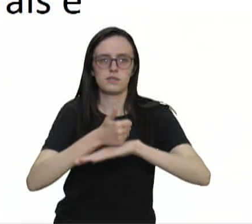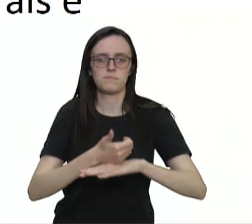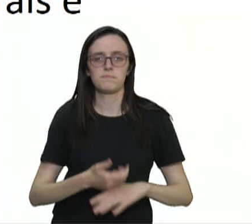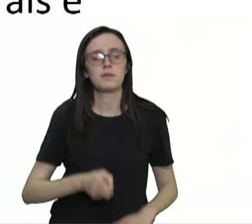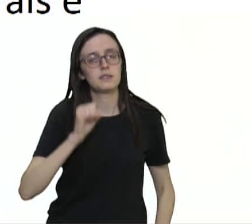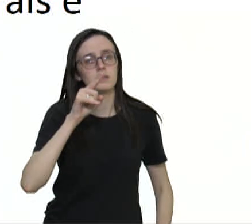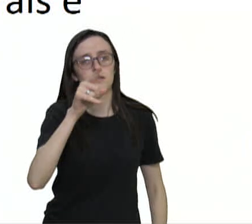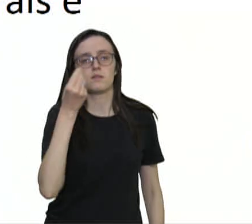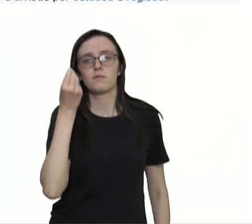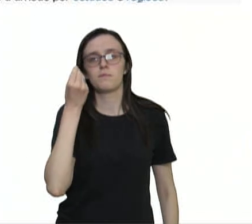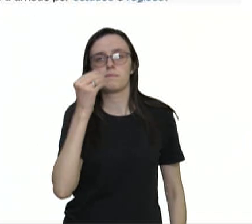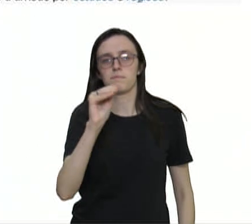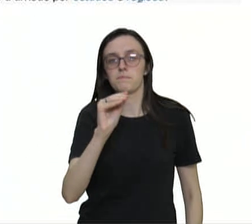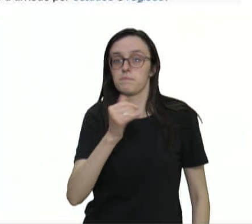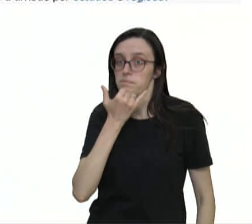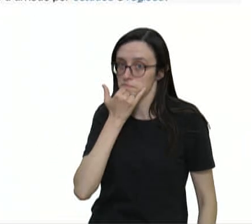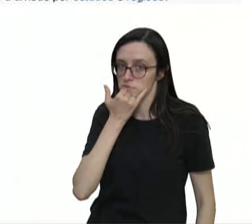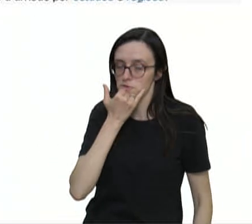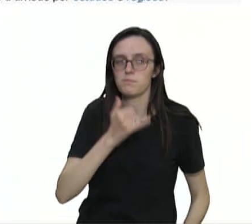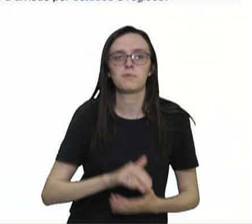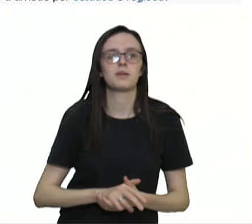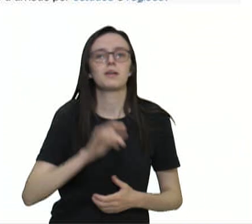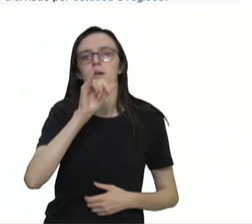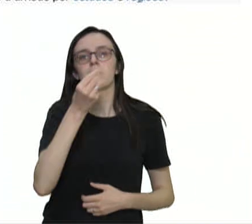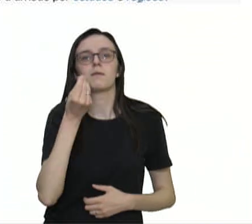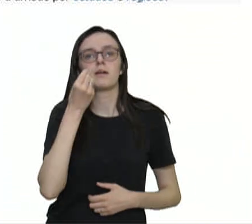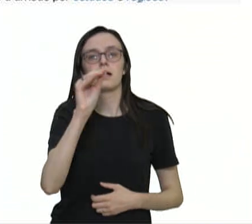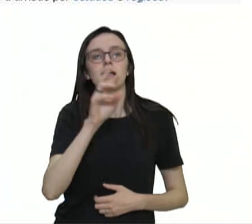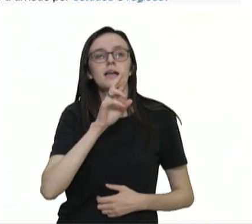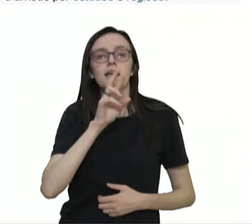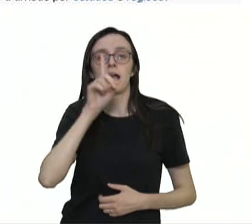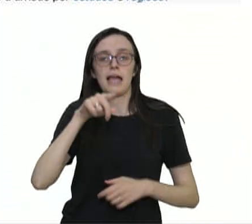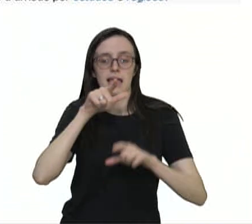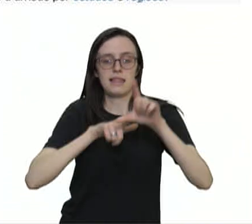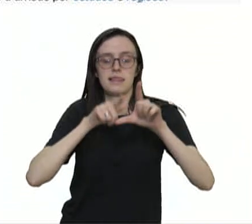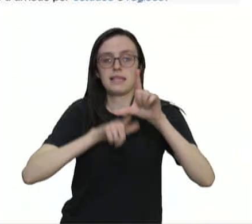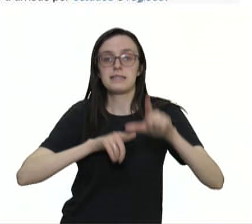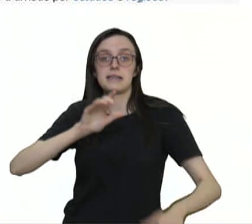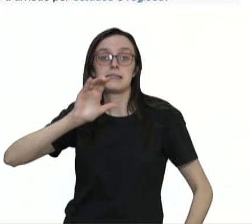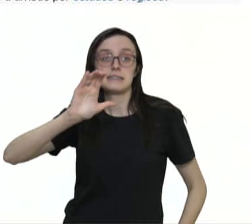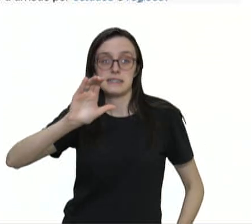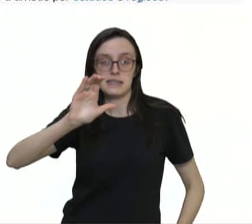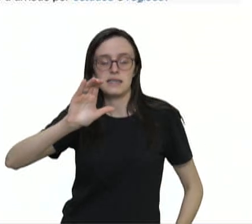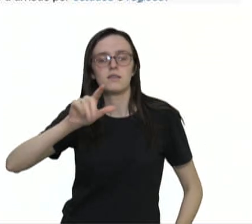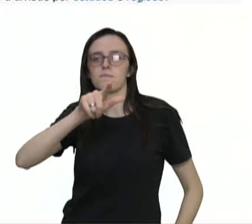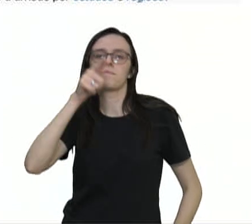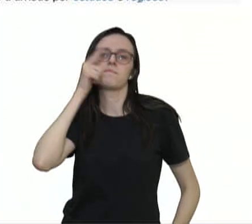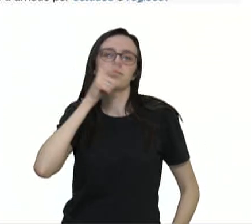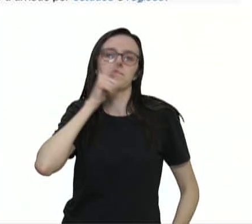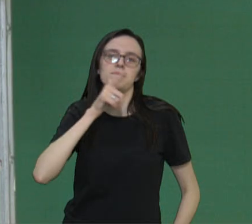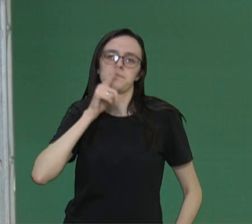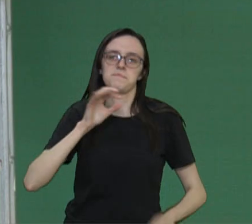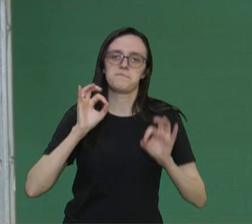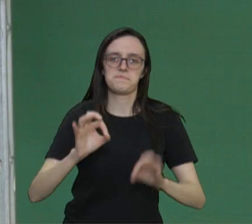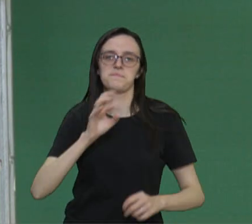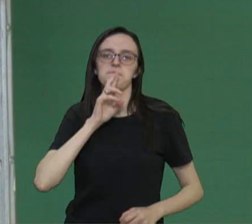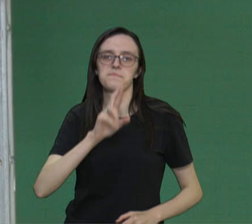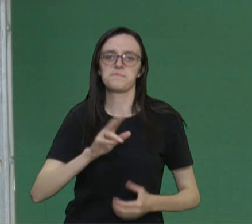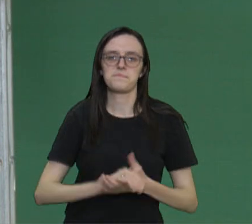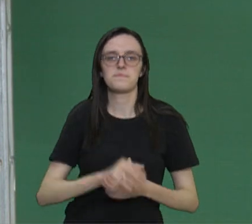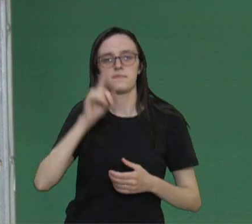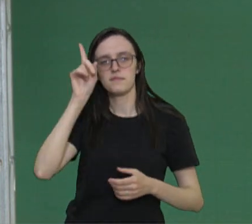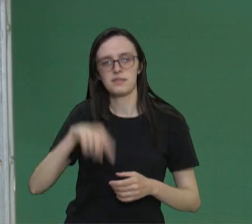Se você marcou, se você marcou a letra C, você acertou. São os